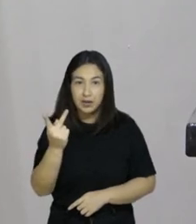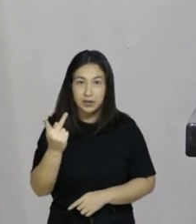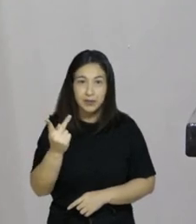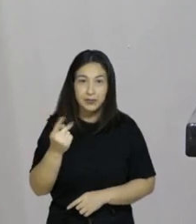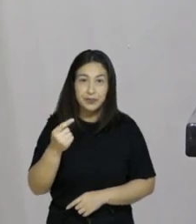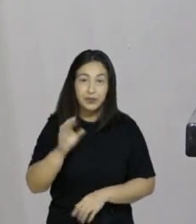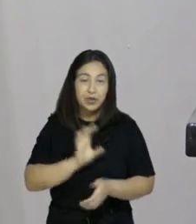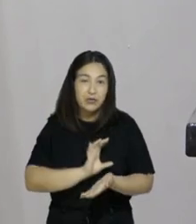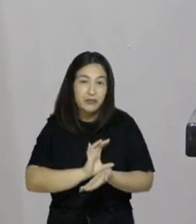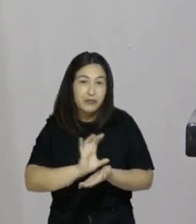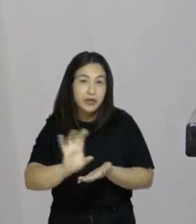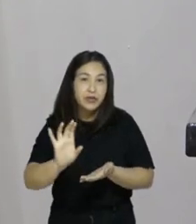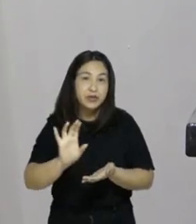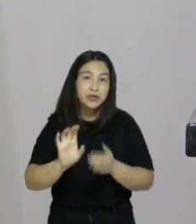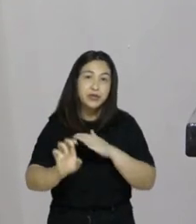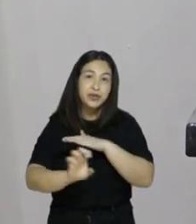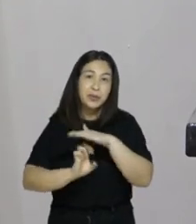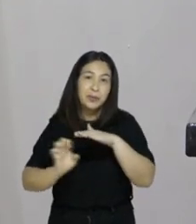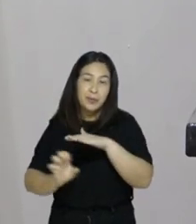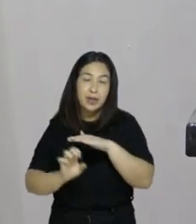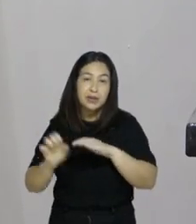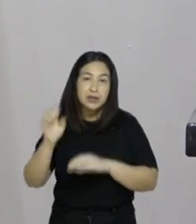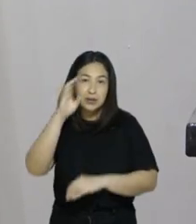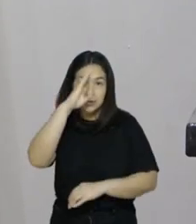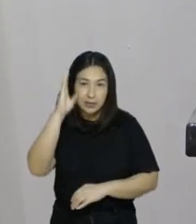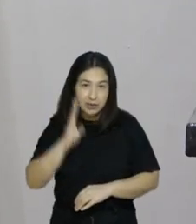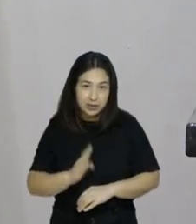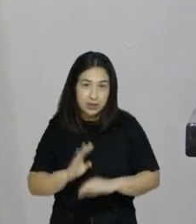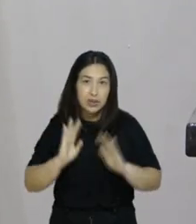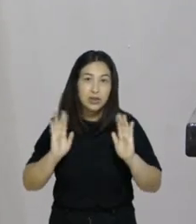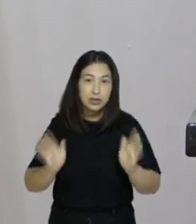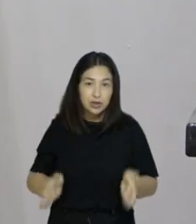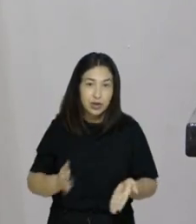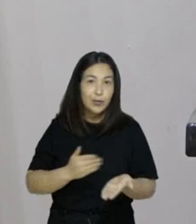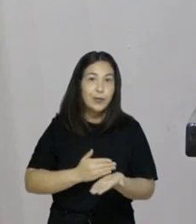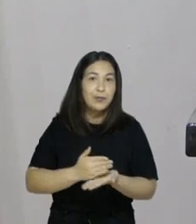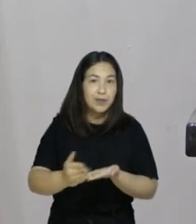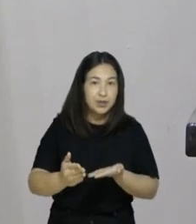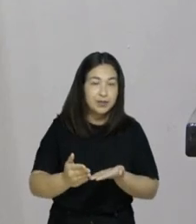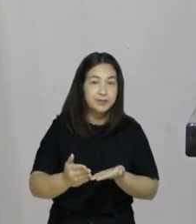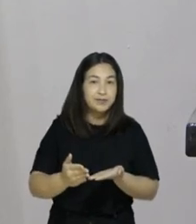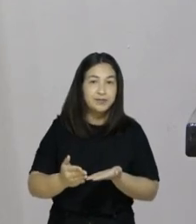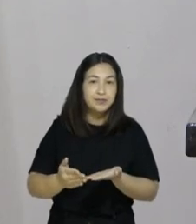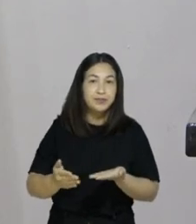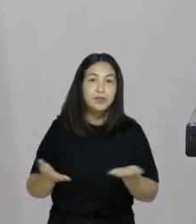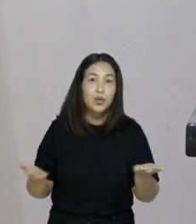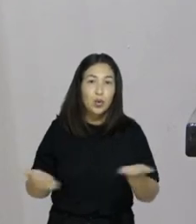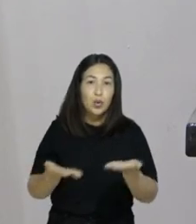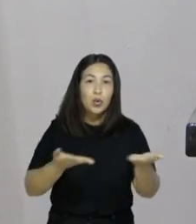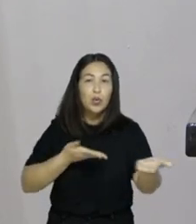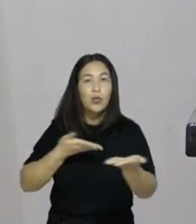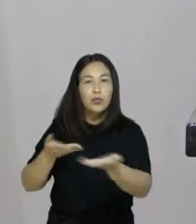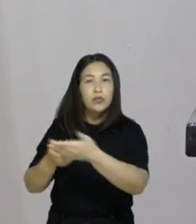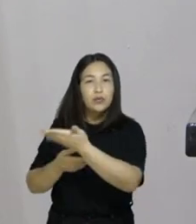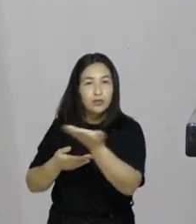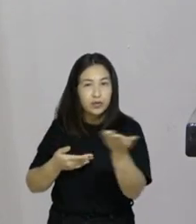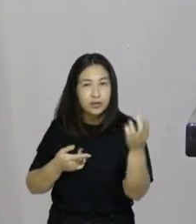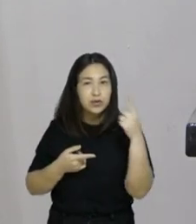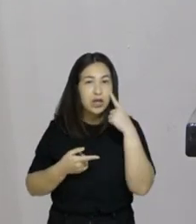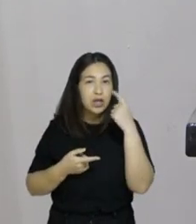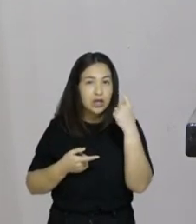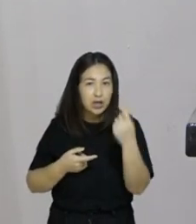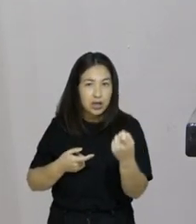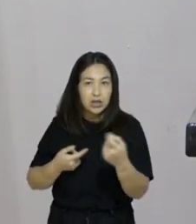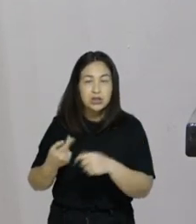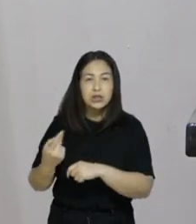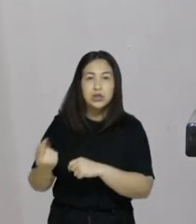em startups brasileiras. E isto já iniciou, as quais desde já convido os interessados a nos